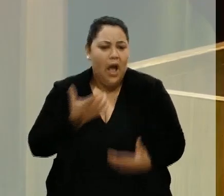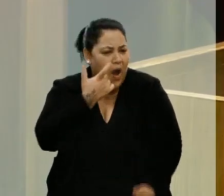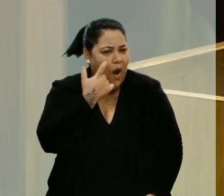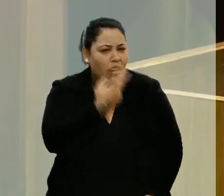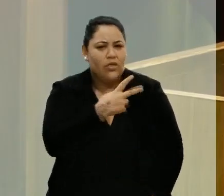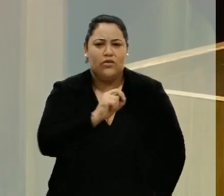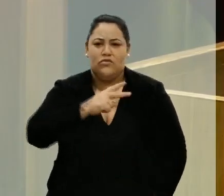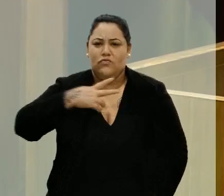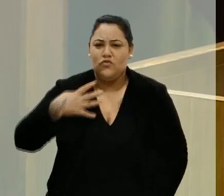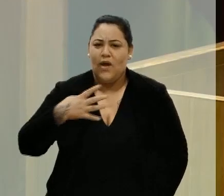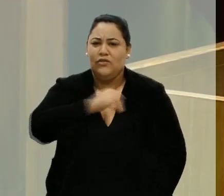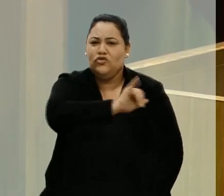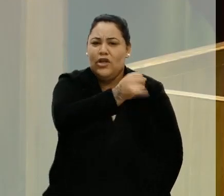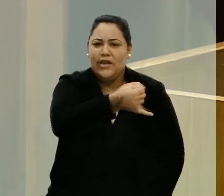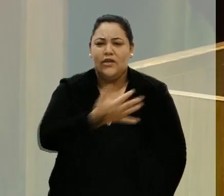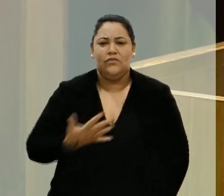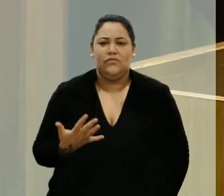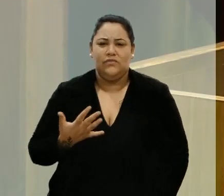2024, janeiro,